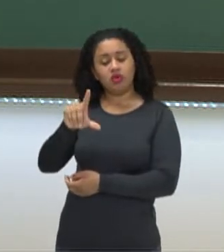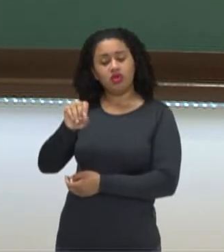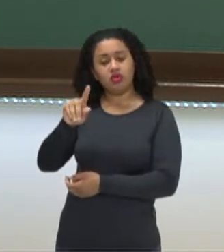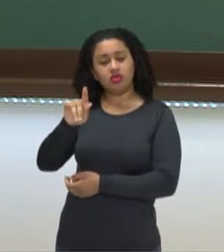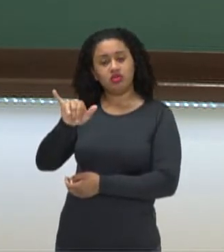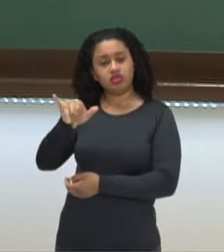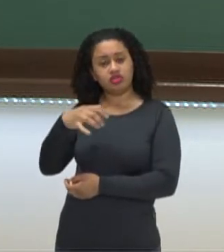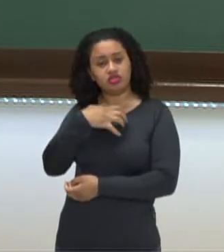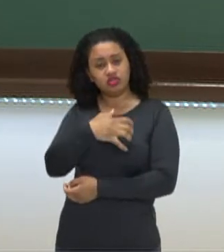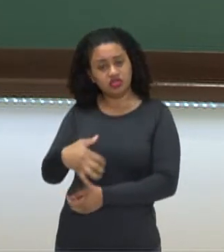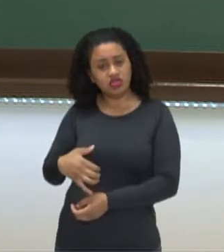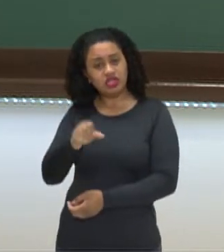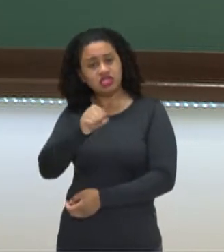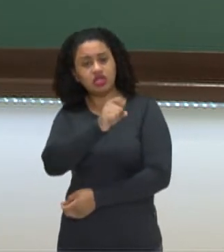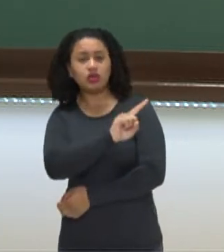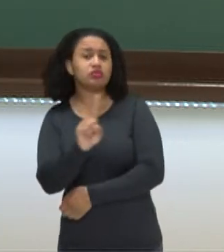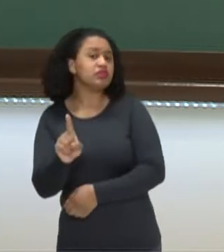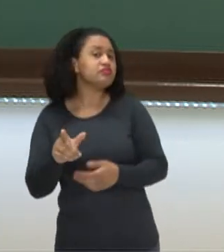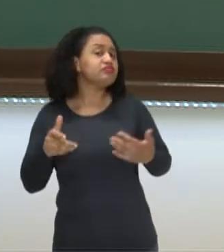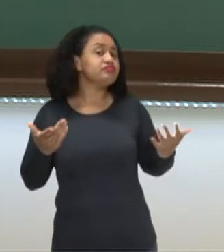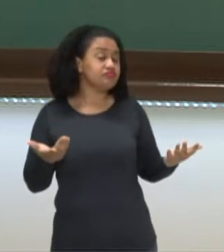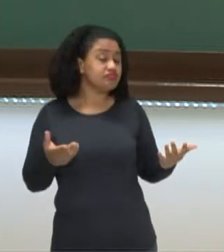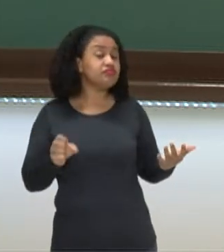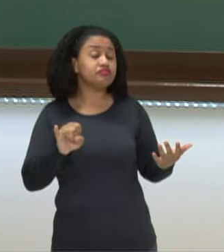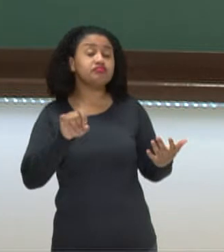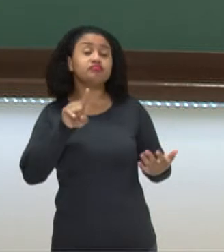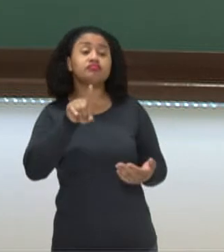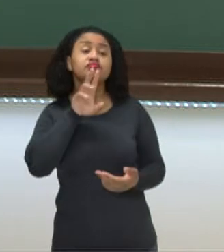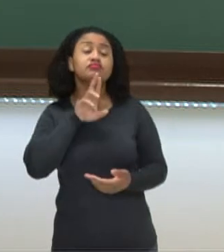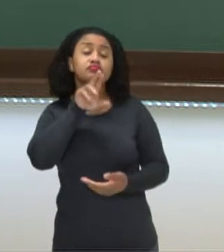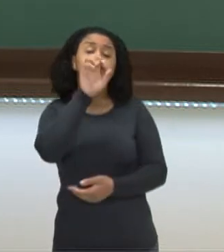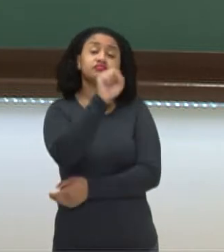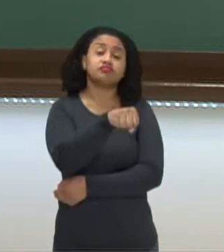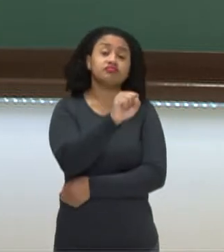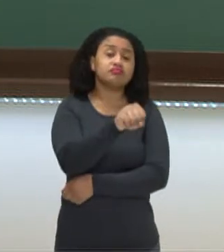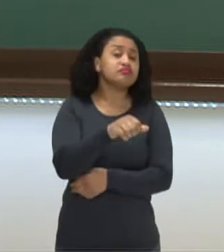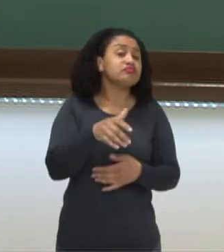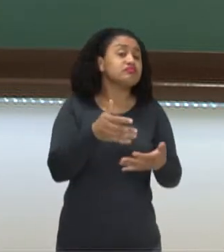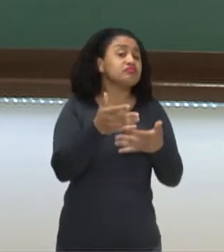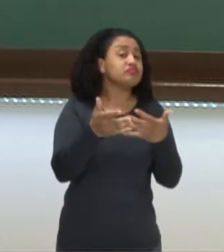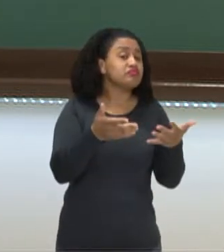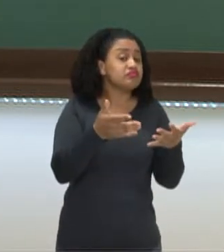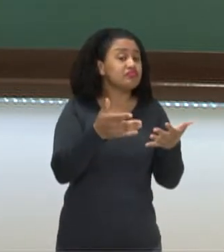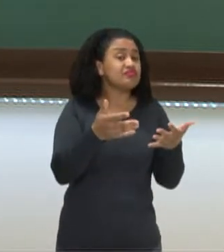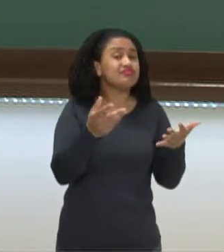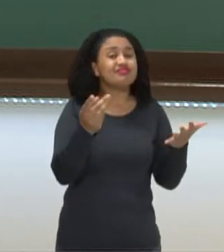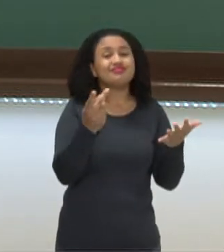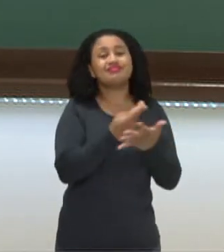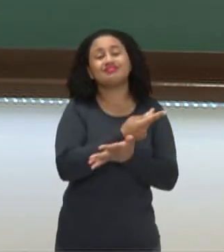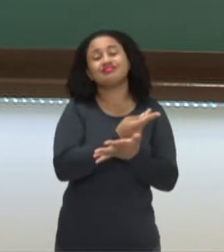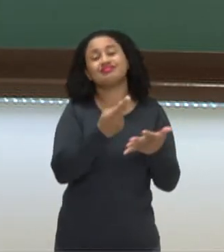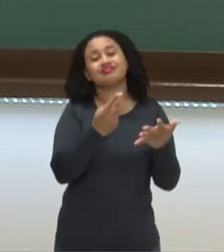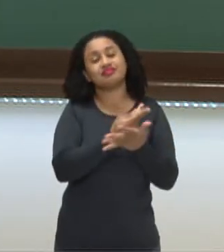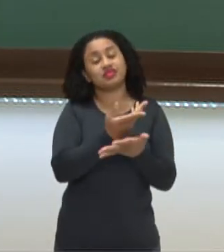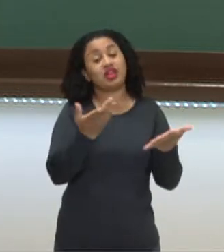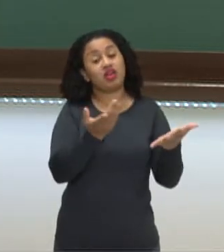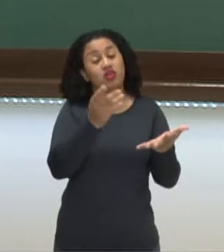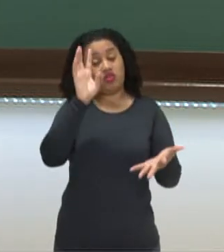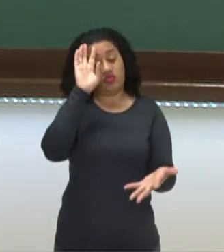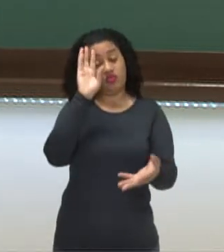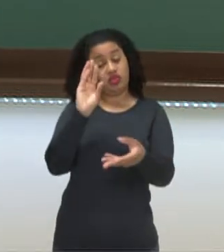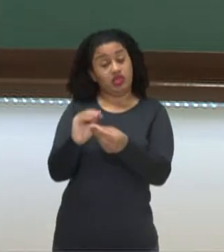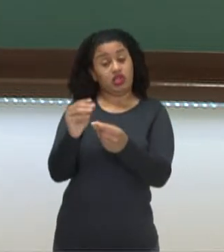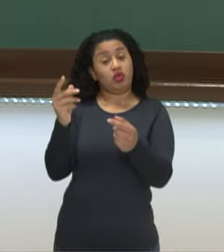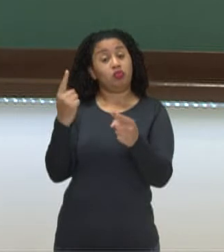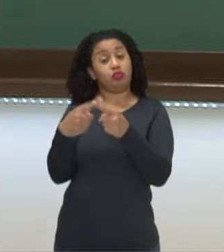órgãos homólogos ou não é? Se você respondeu que é, está errado. Vamos entender o